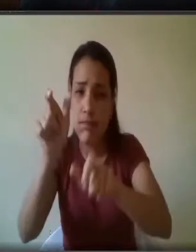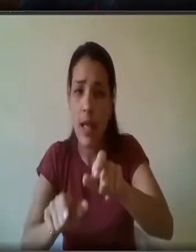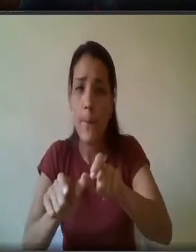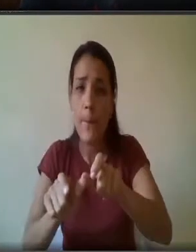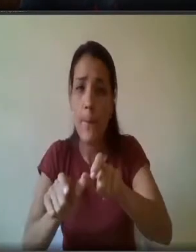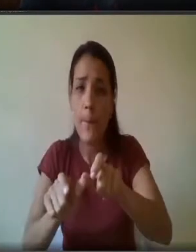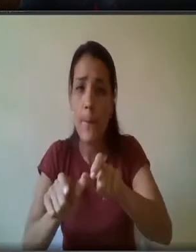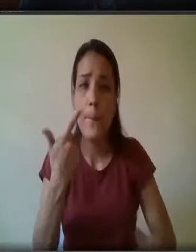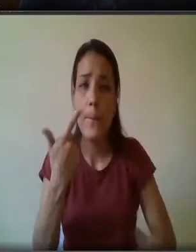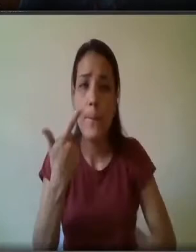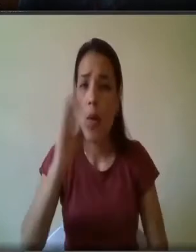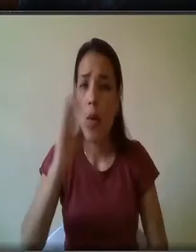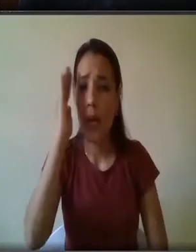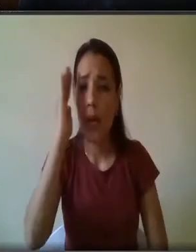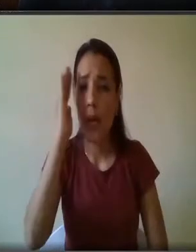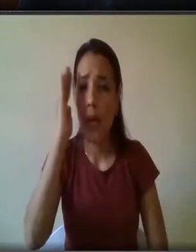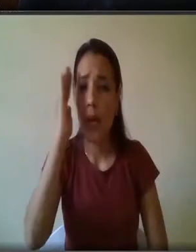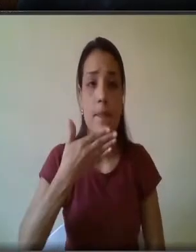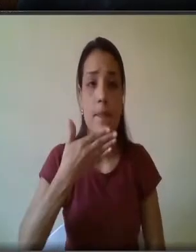ver aí que antes